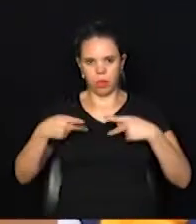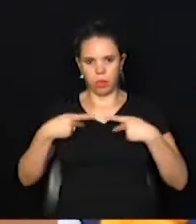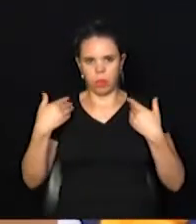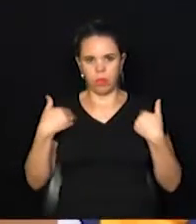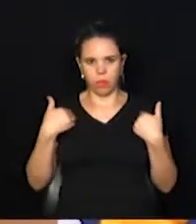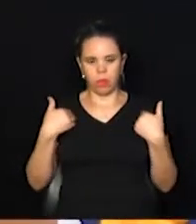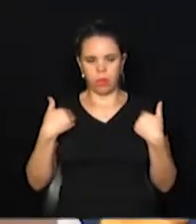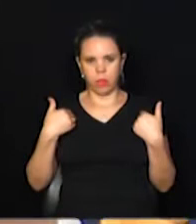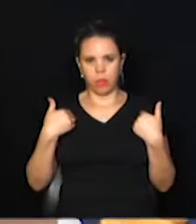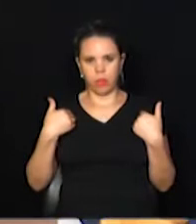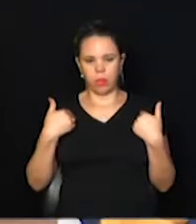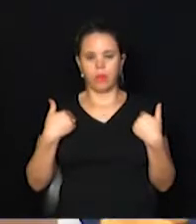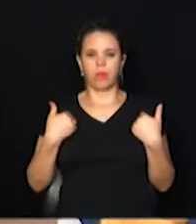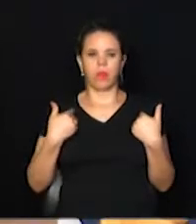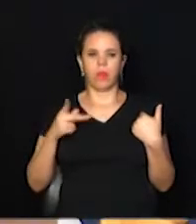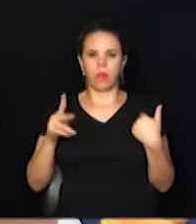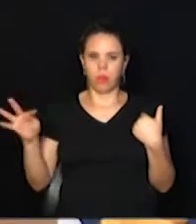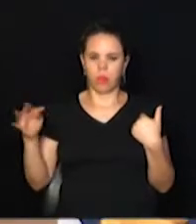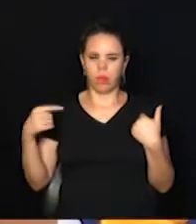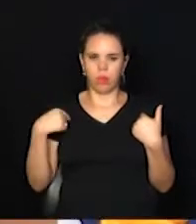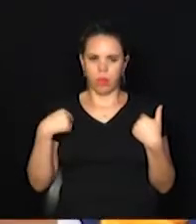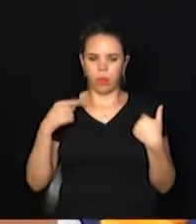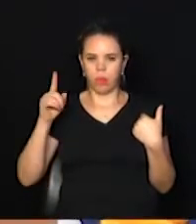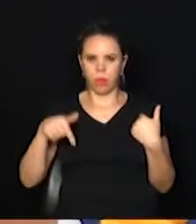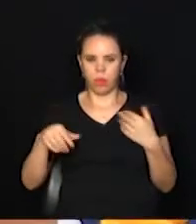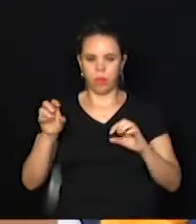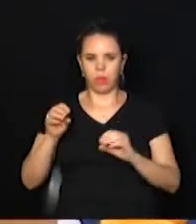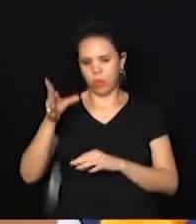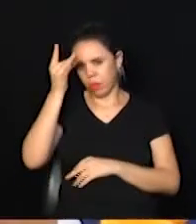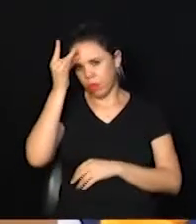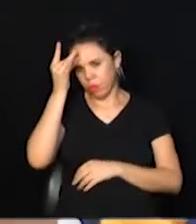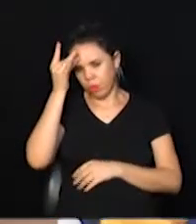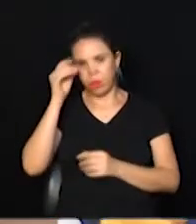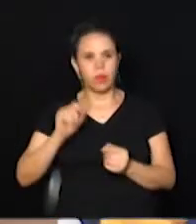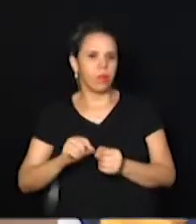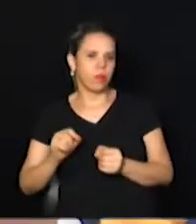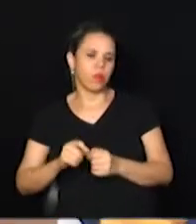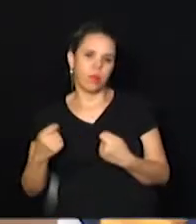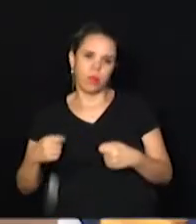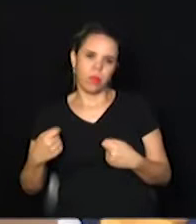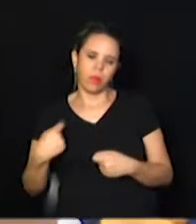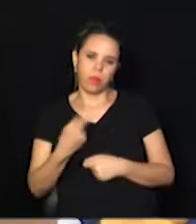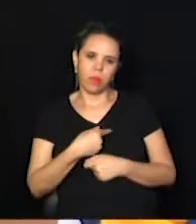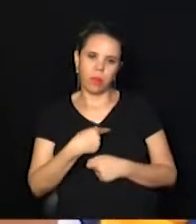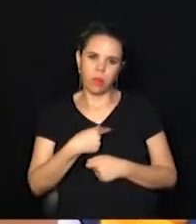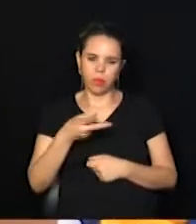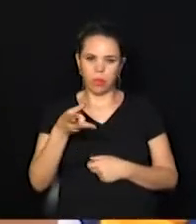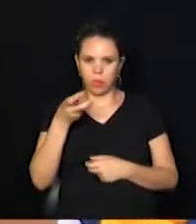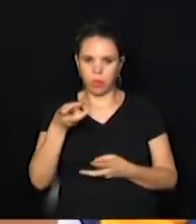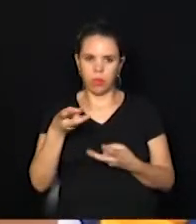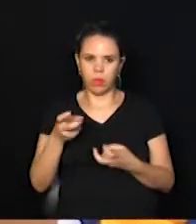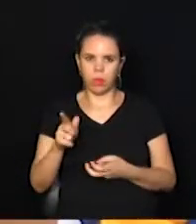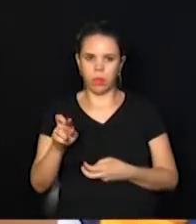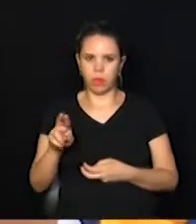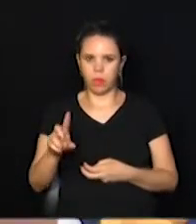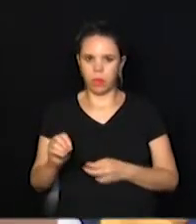meu caso também como militante do PT, esse é um ensinamento e o que precisa ficar para nós aqui, olhando o Gerardo, uma